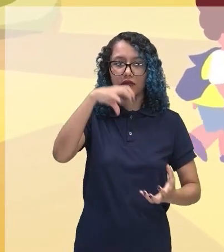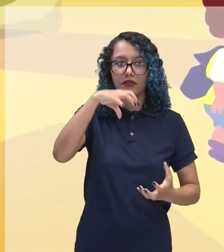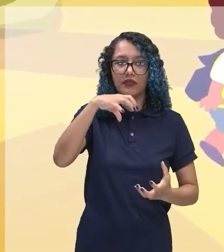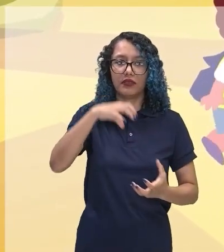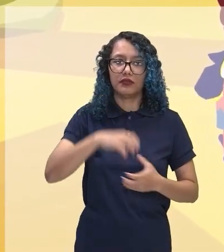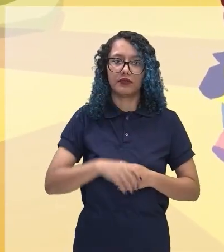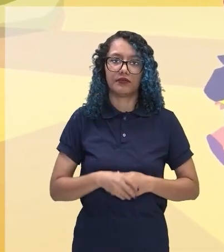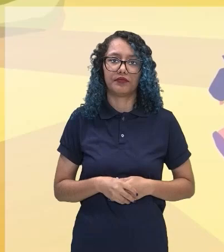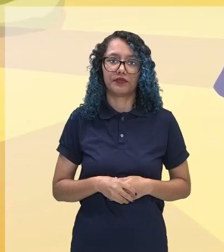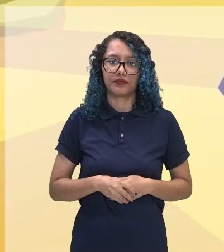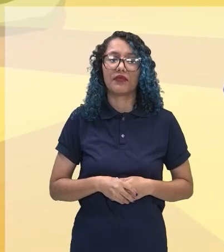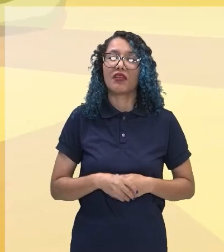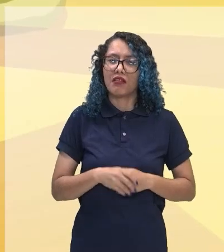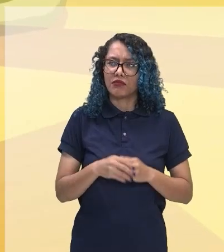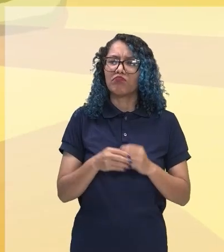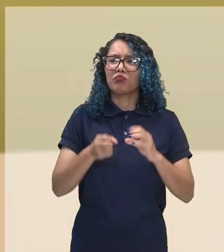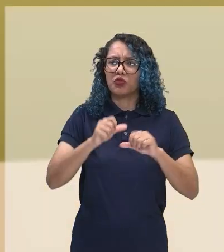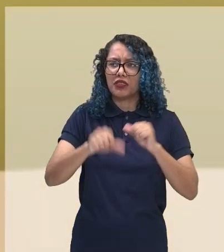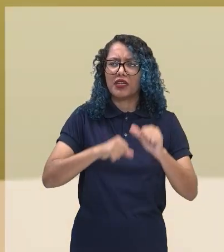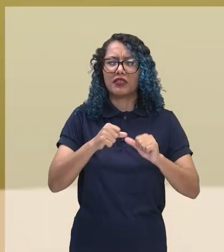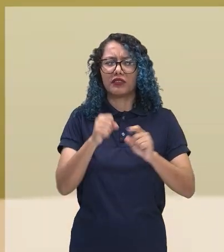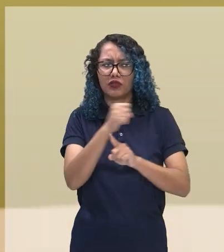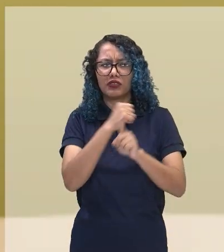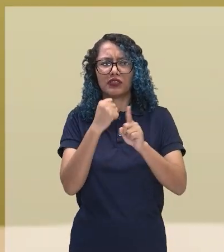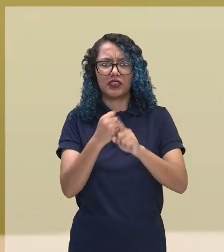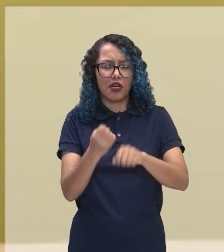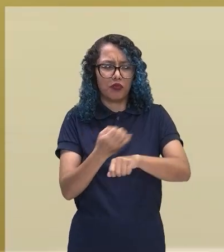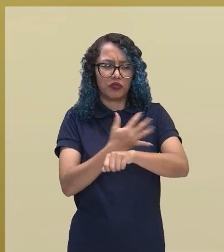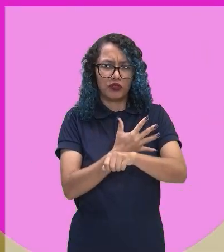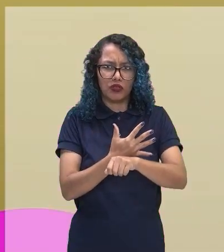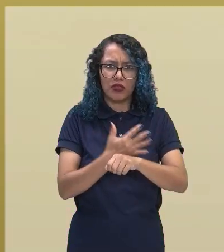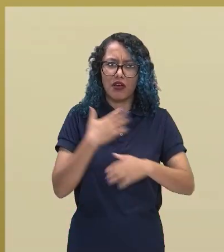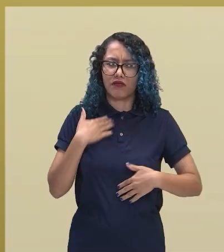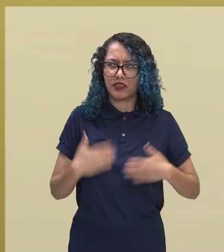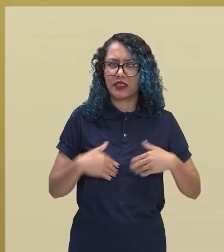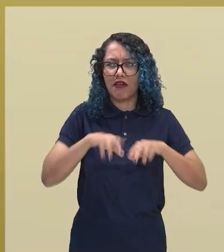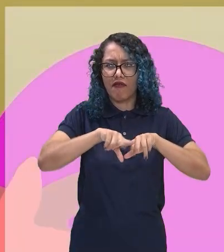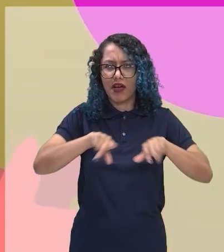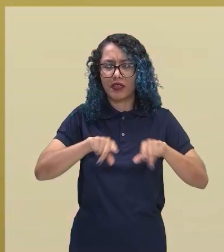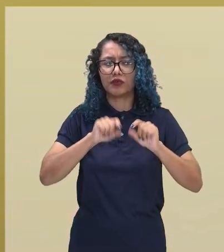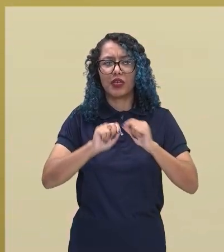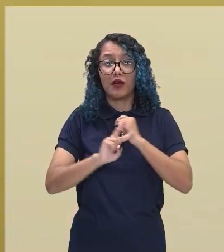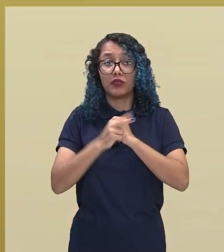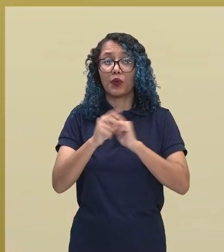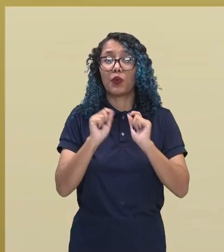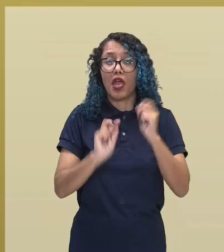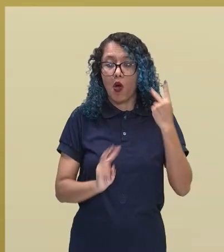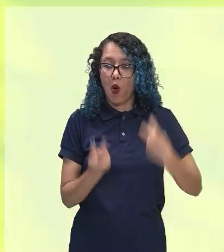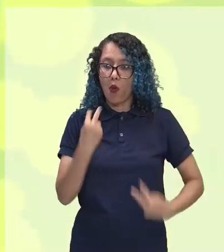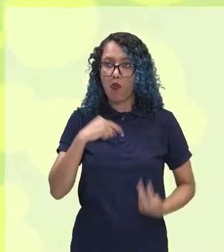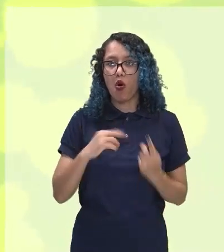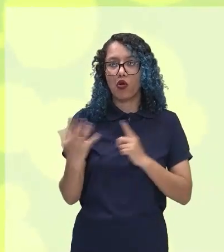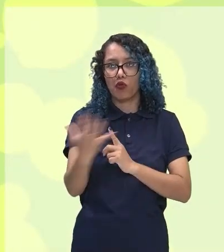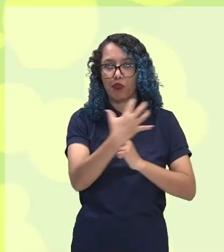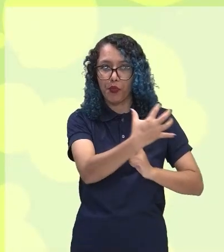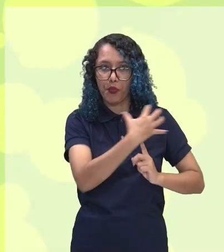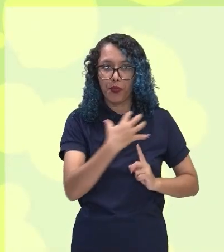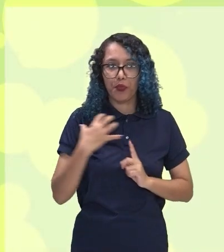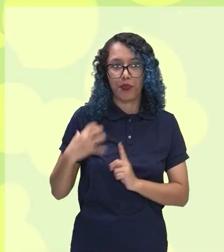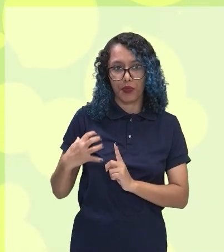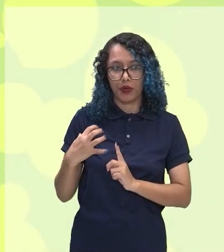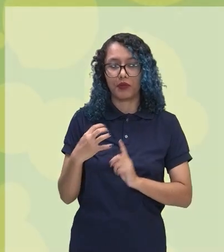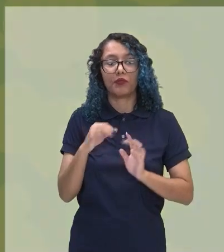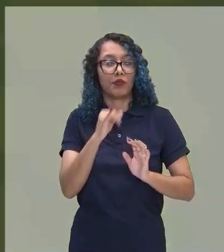físicas, emocionais e sociais. Essas mudanças são resultado da ação de hormônios. É como